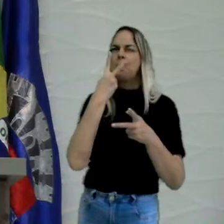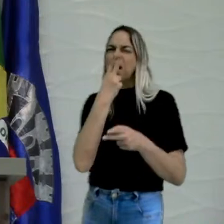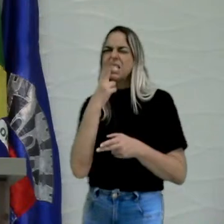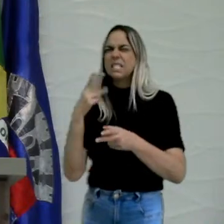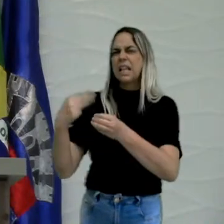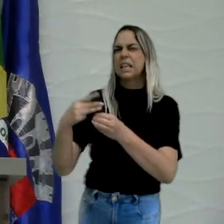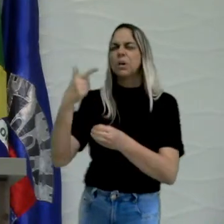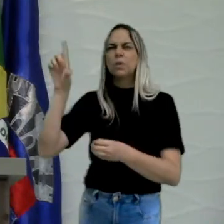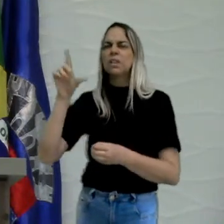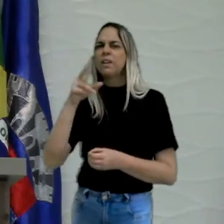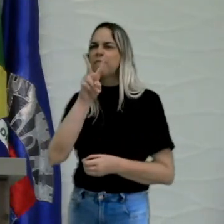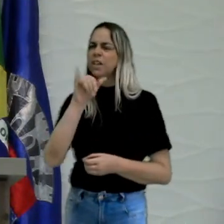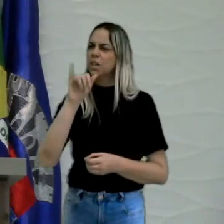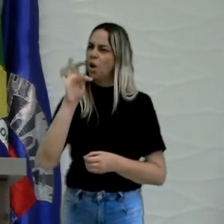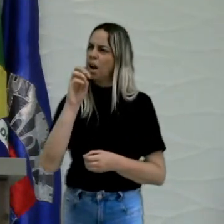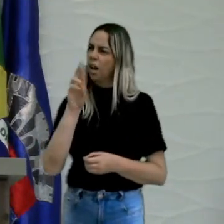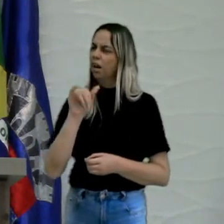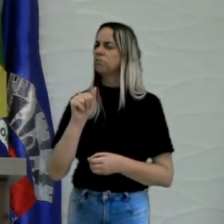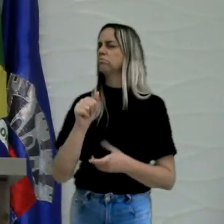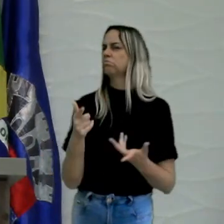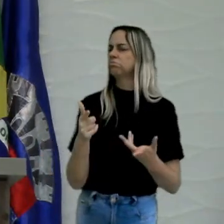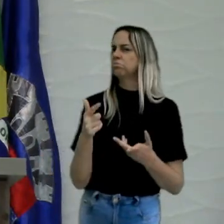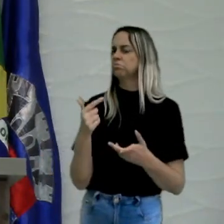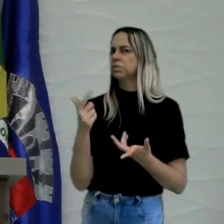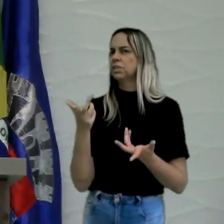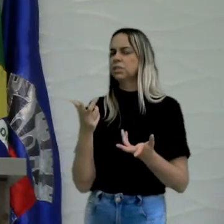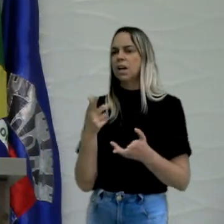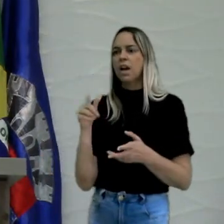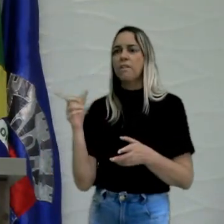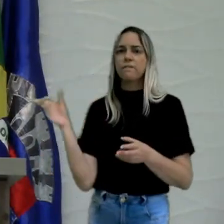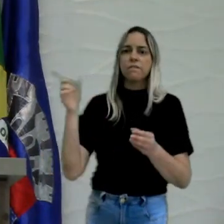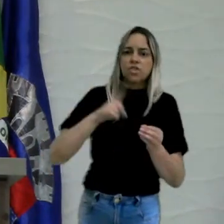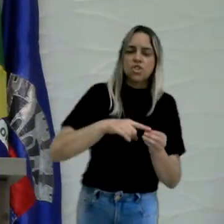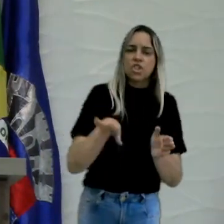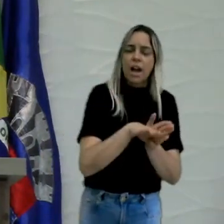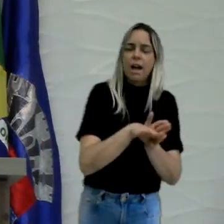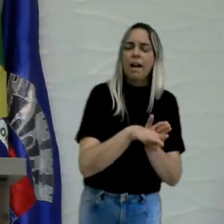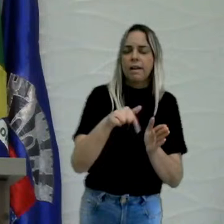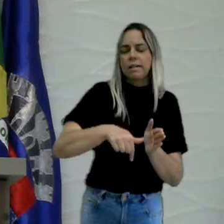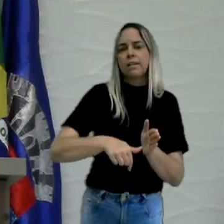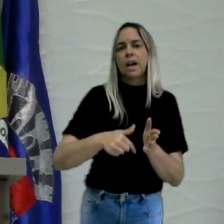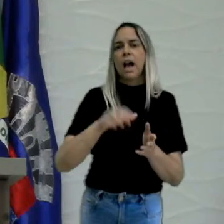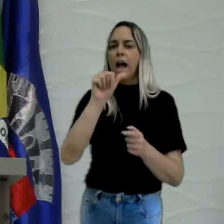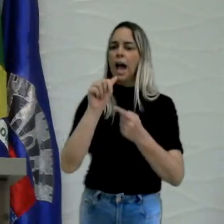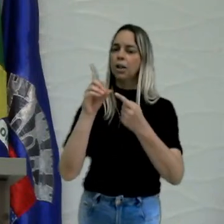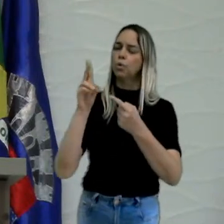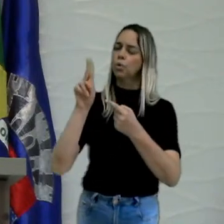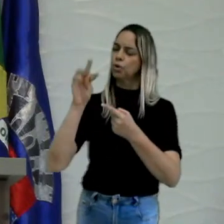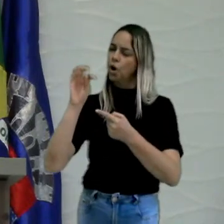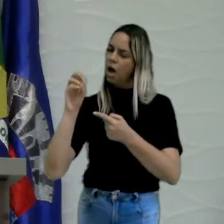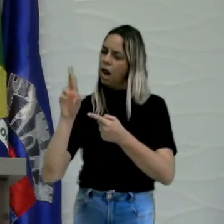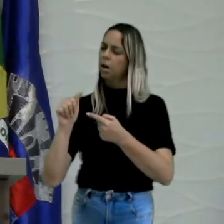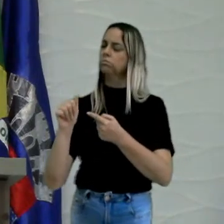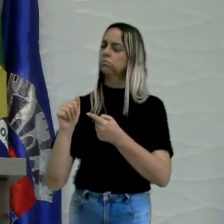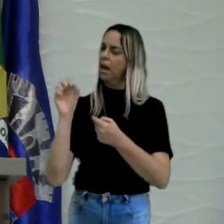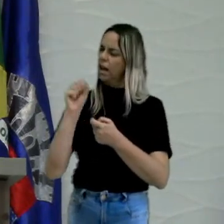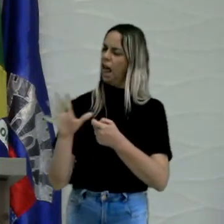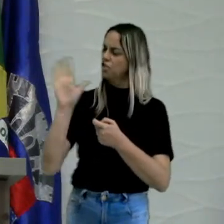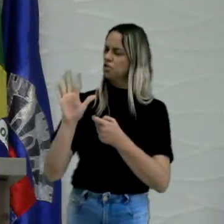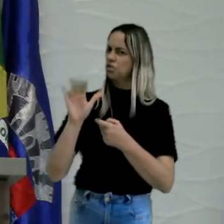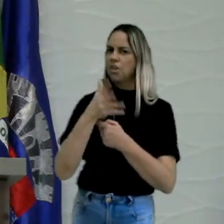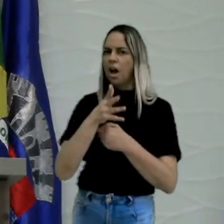Gravatá. Vai trazer de lá para cá, para ver se coloca a adutora do Agreste para funcionar, que já estava em